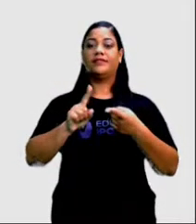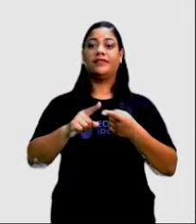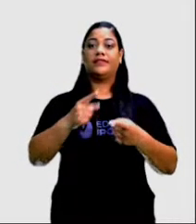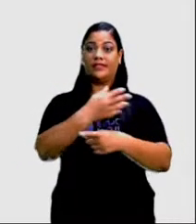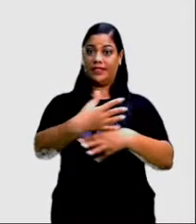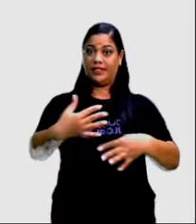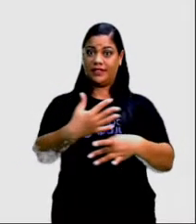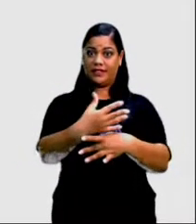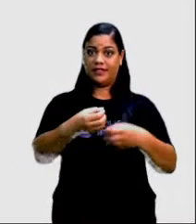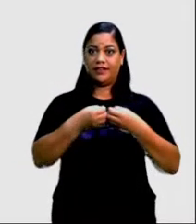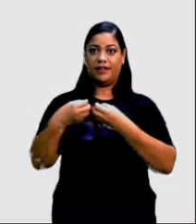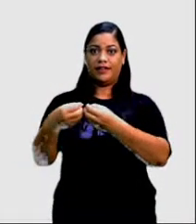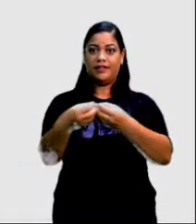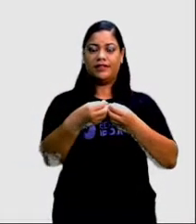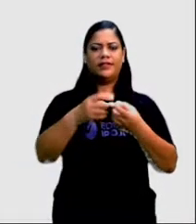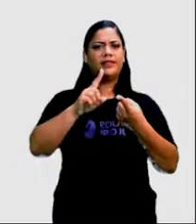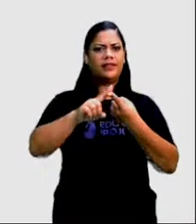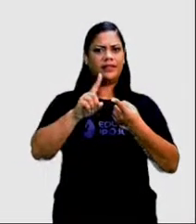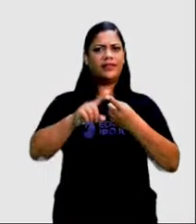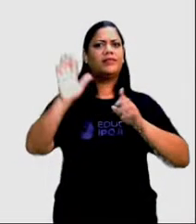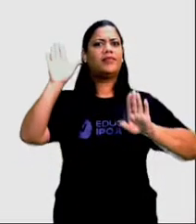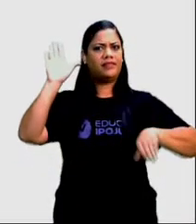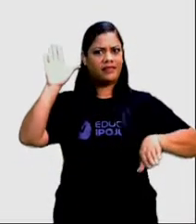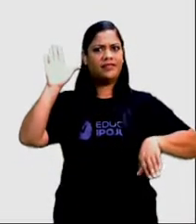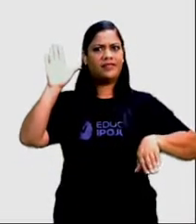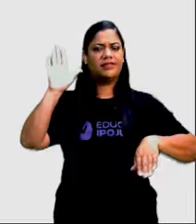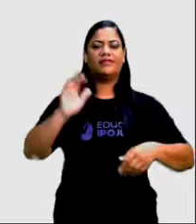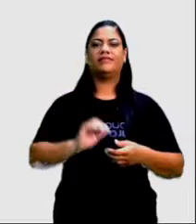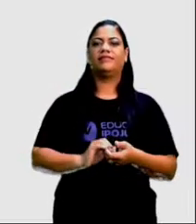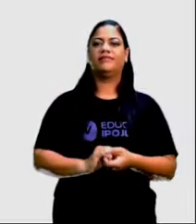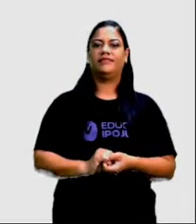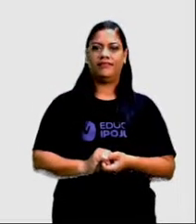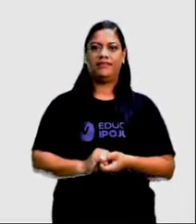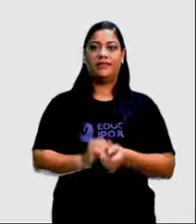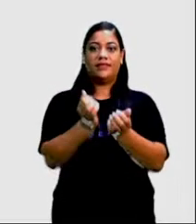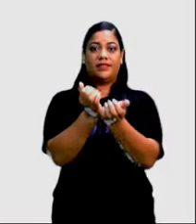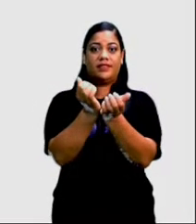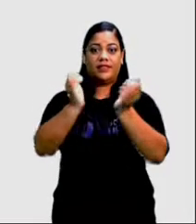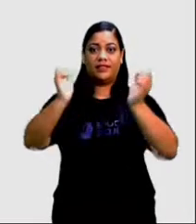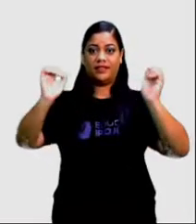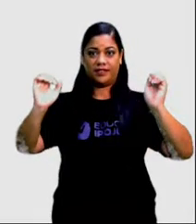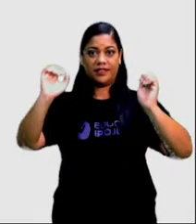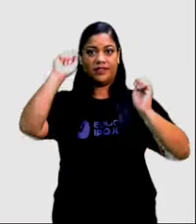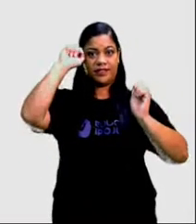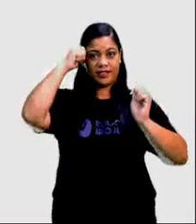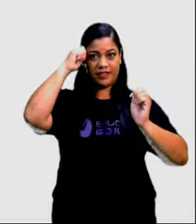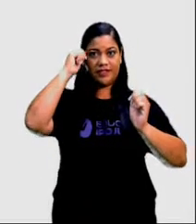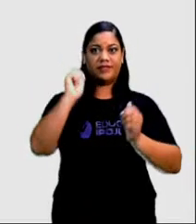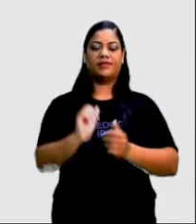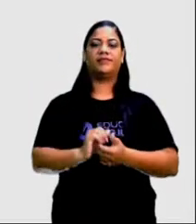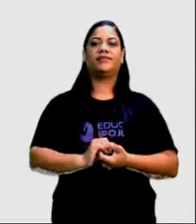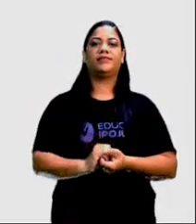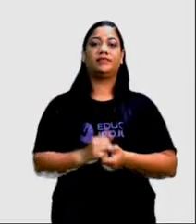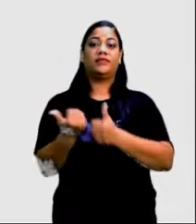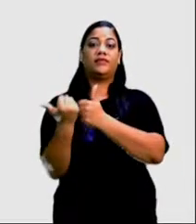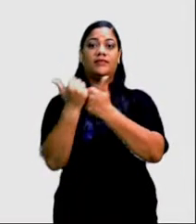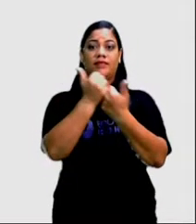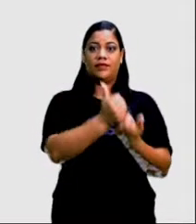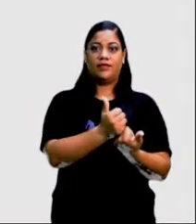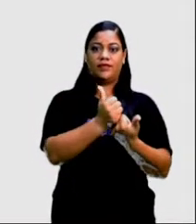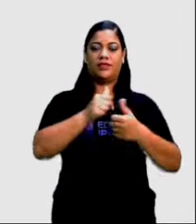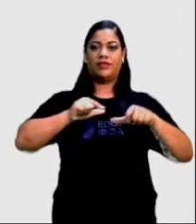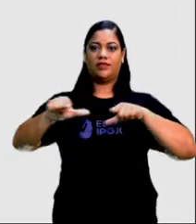centros das cidades como nas praias, nos litoral. A abolição da escravidão, substituída